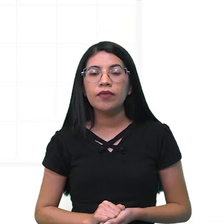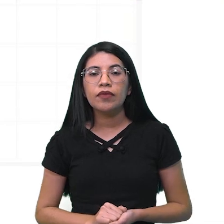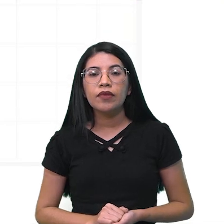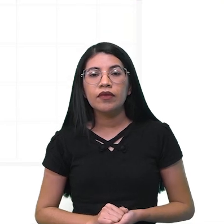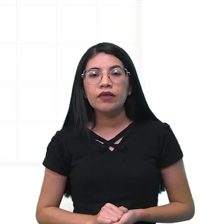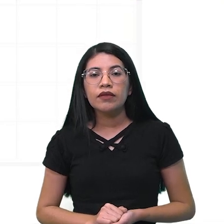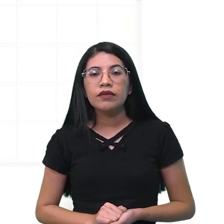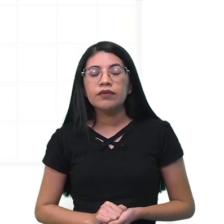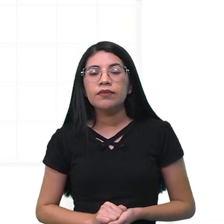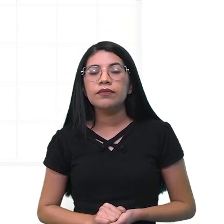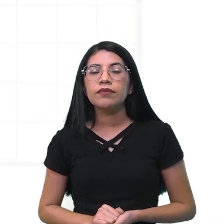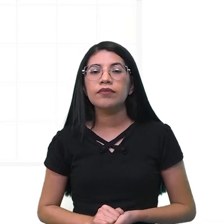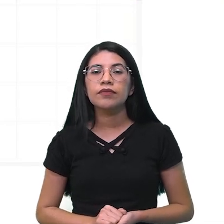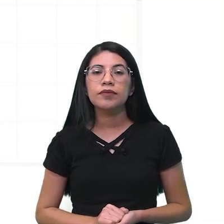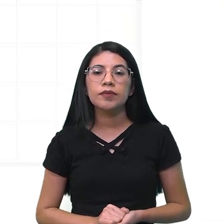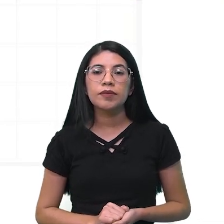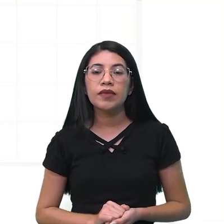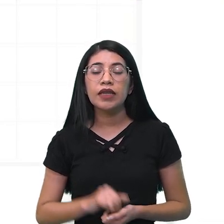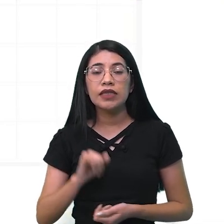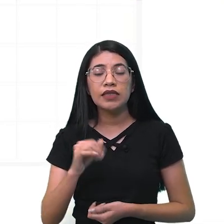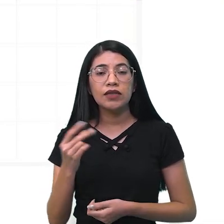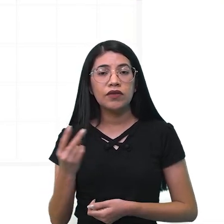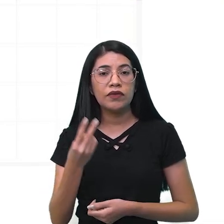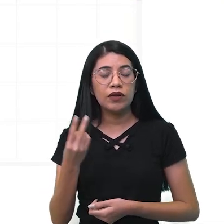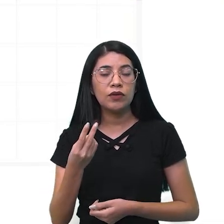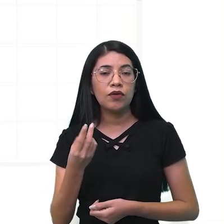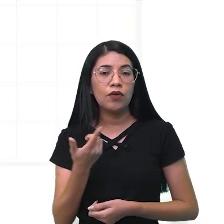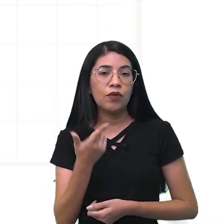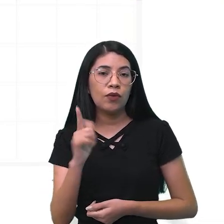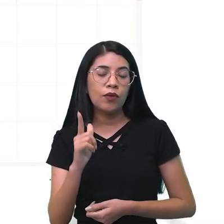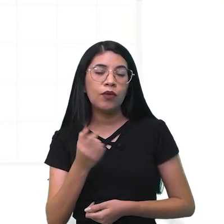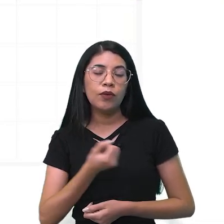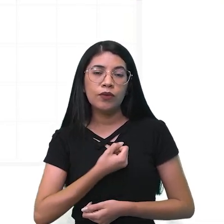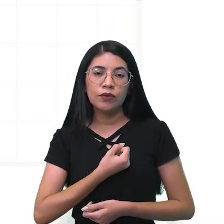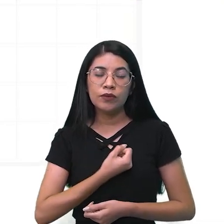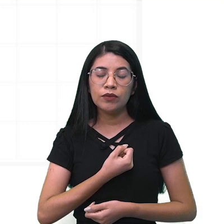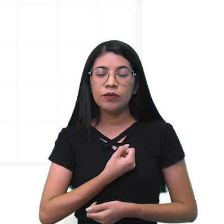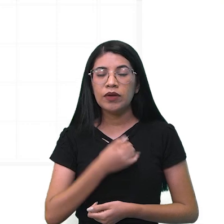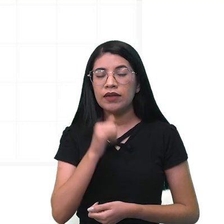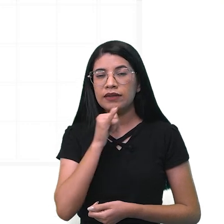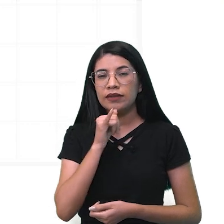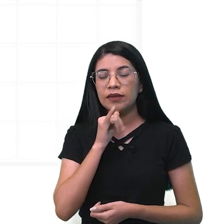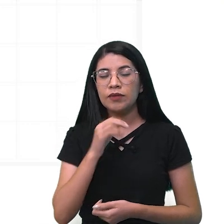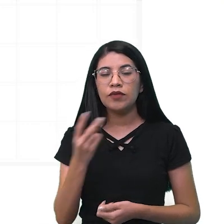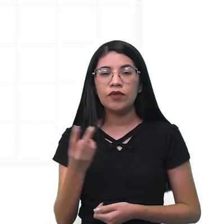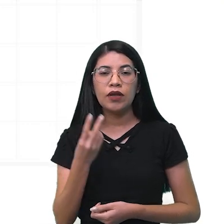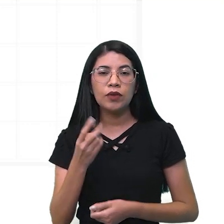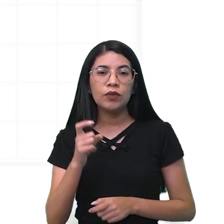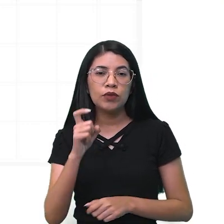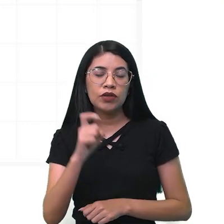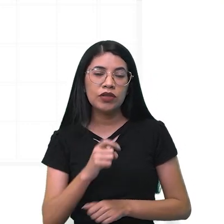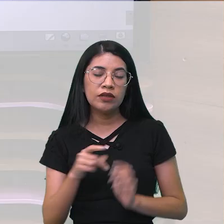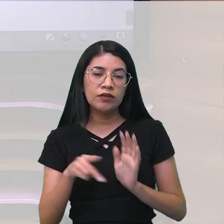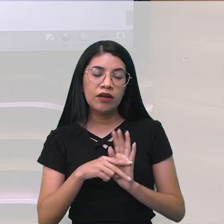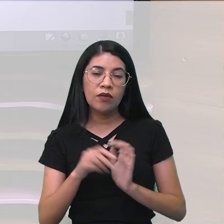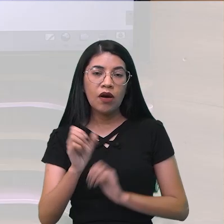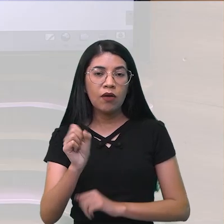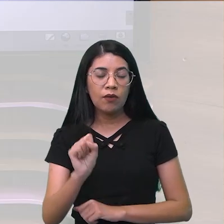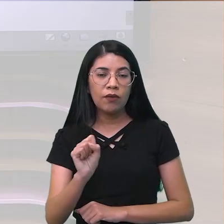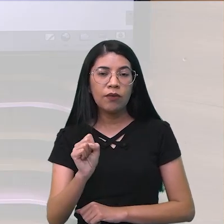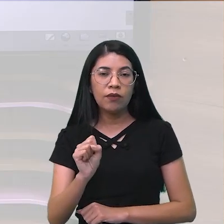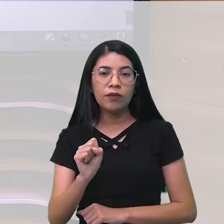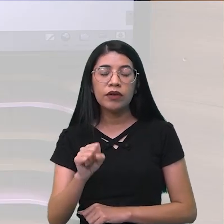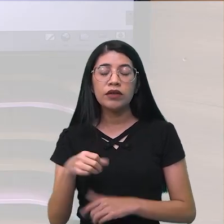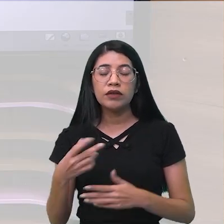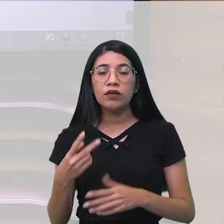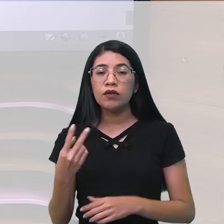Ok? Porque se o valor de x for diferente, vamos supor que o valor de x seja igual a 8. Você já sabe que